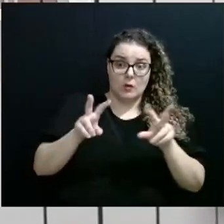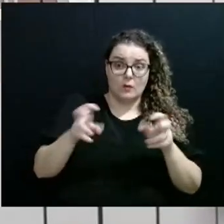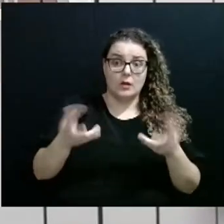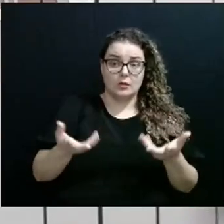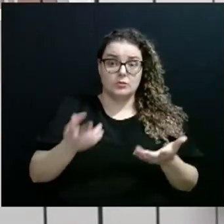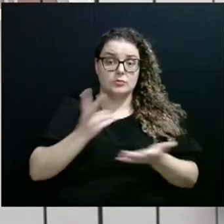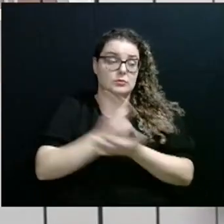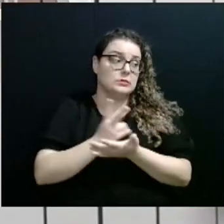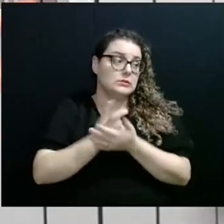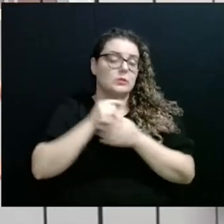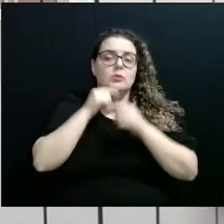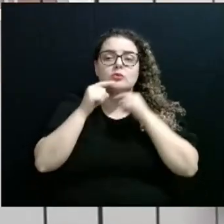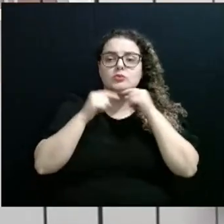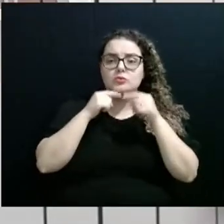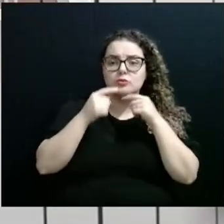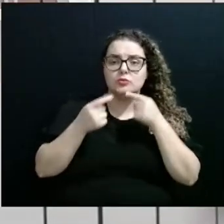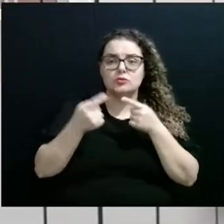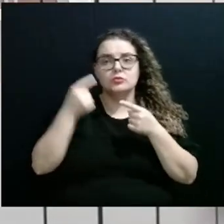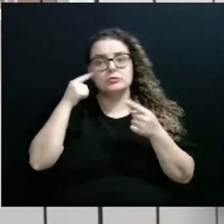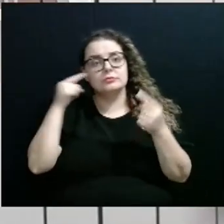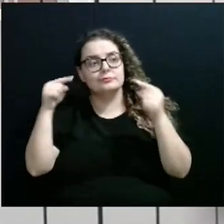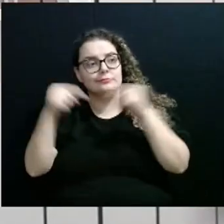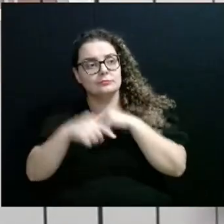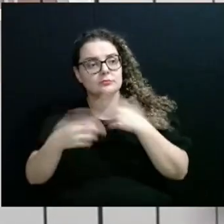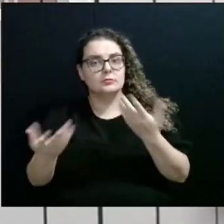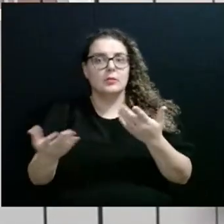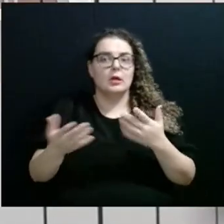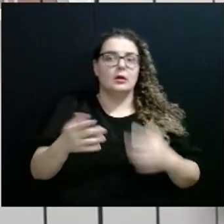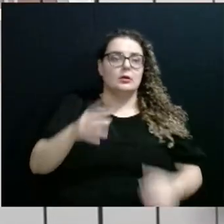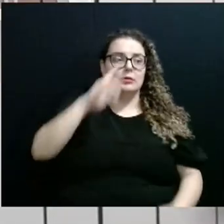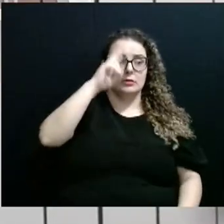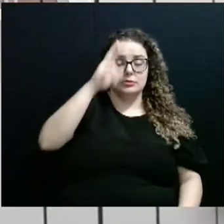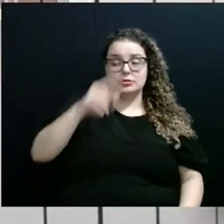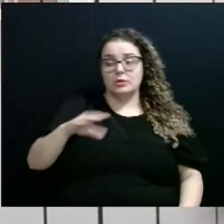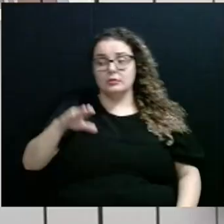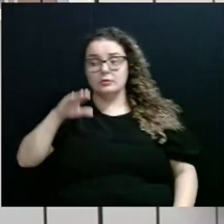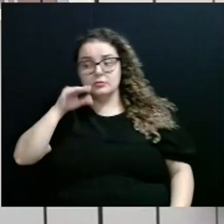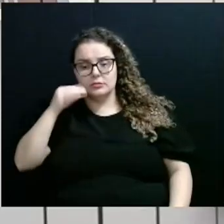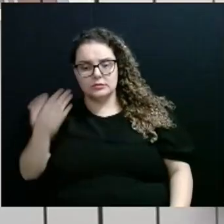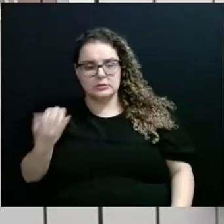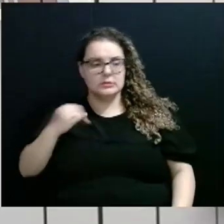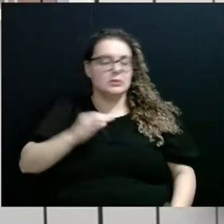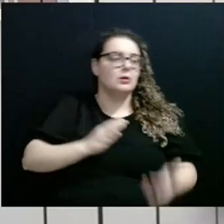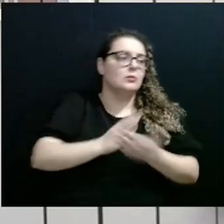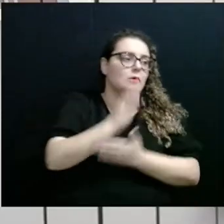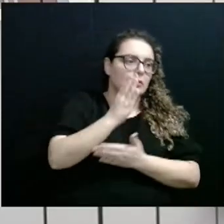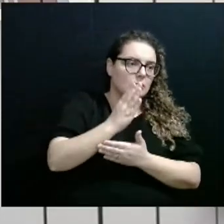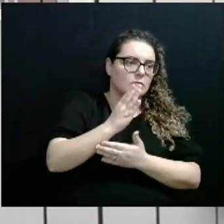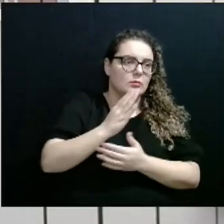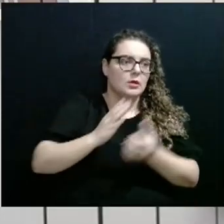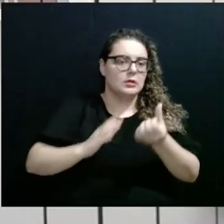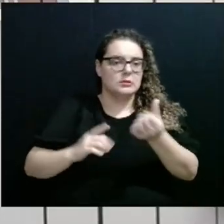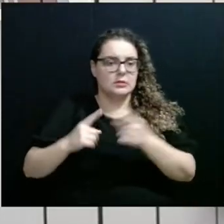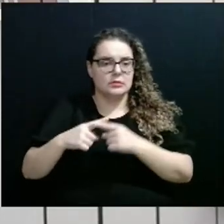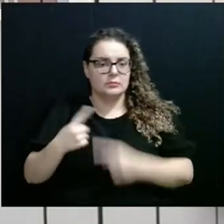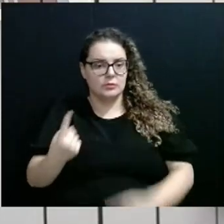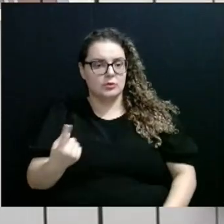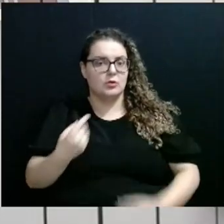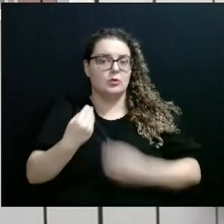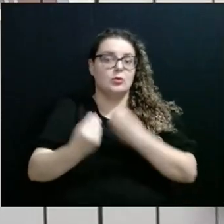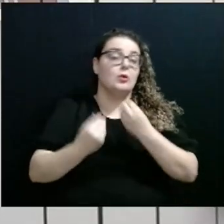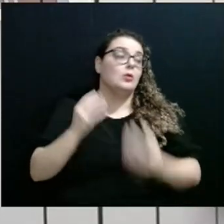dúvidas, controvérsias entre patrão e empregado. Se aprovado a escala 6x1, como é que ficam os